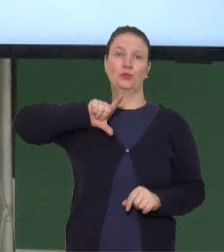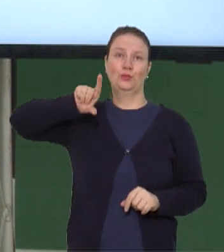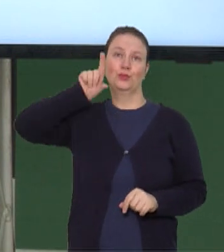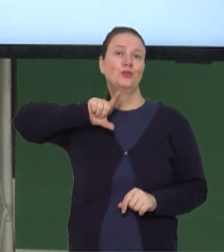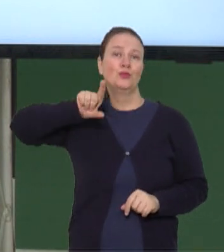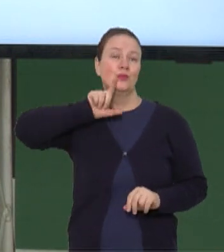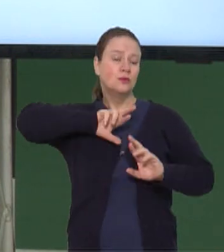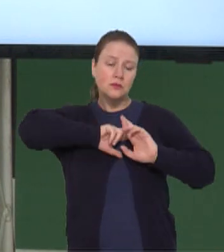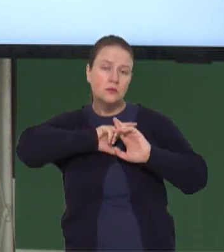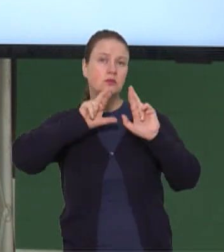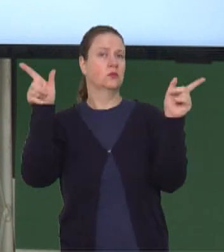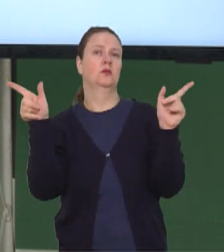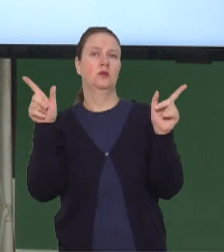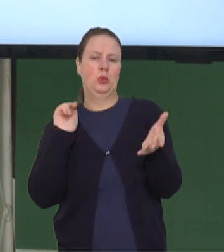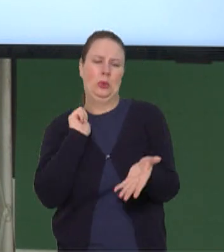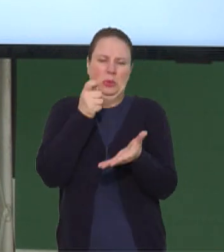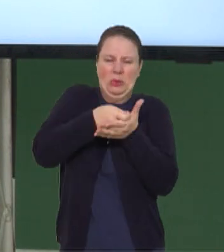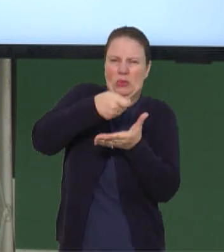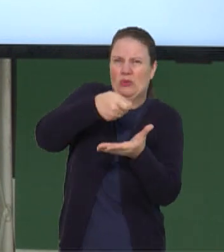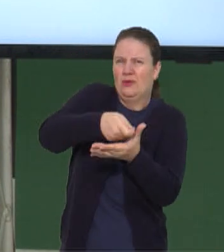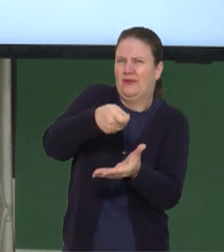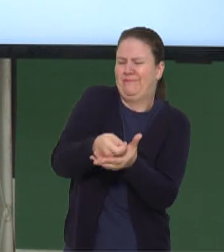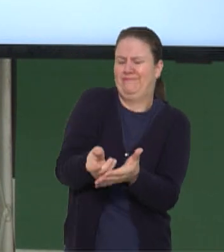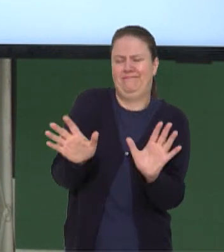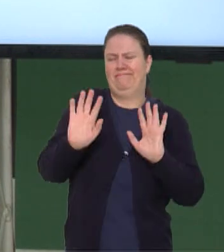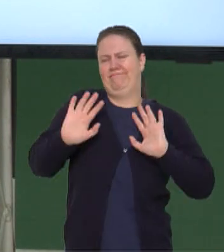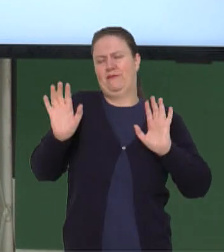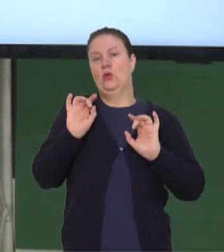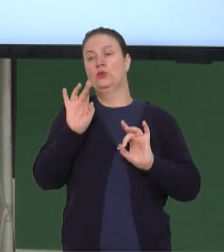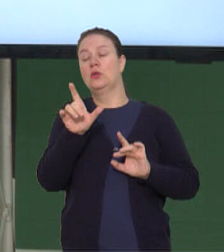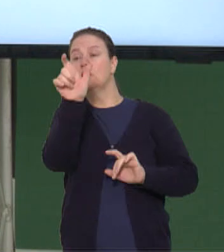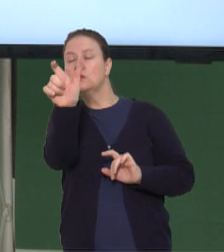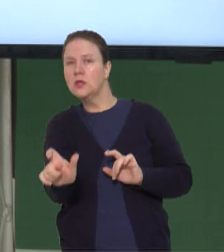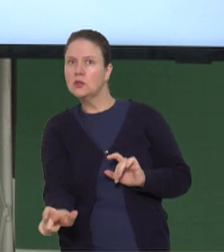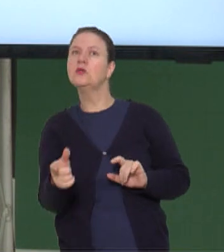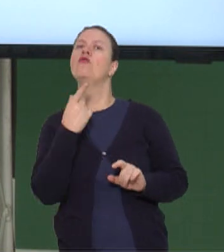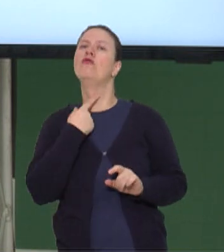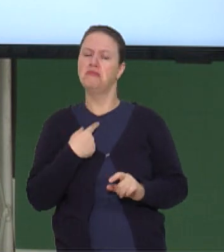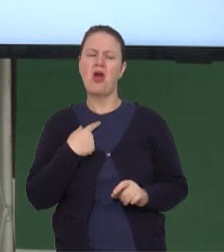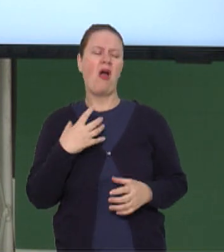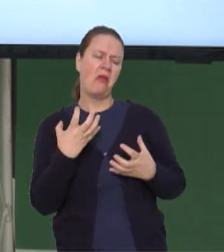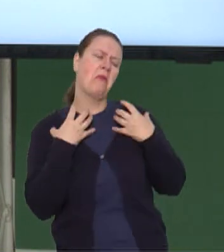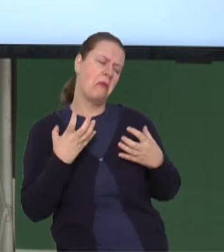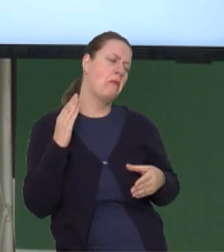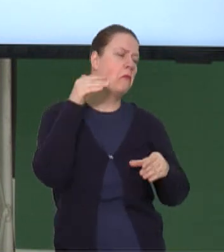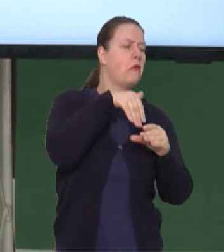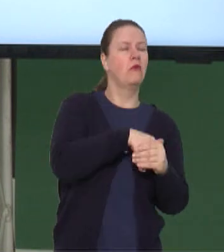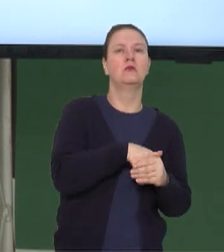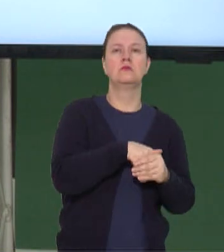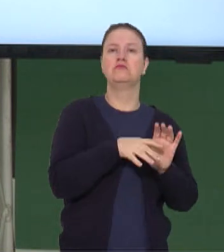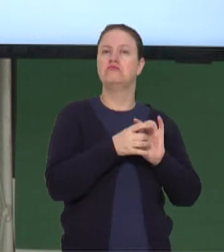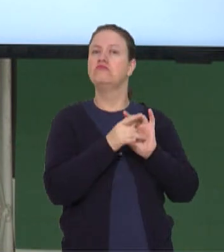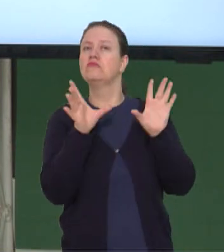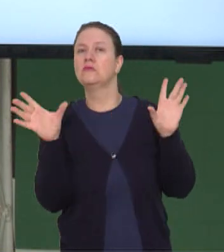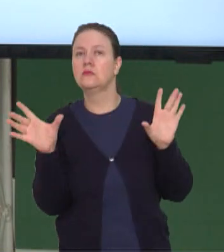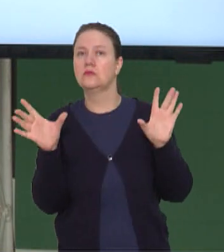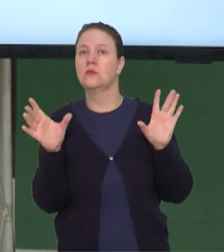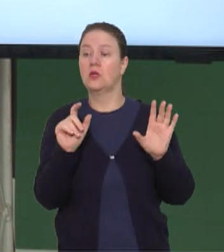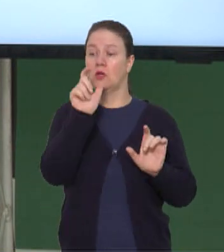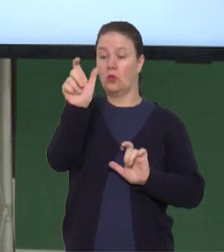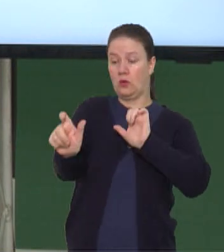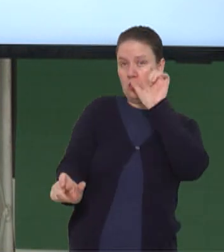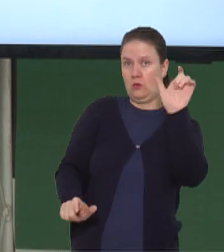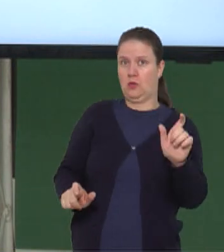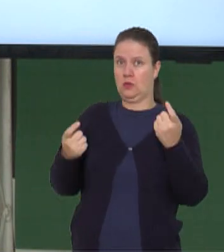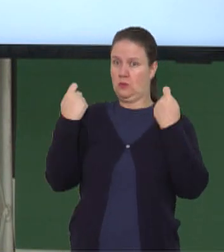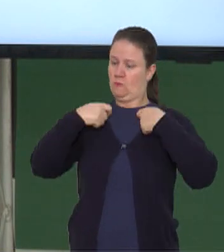Estados Unidos, ela não é obrigatória, né? Só vota quem quer. Então, é claro que o candidato, ele tem que fazer muito mais